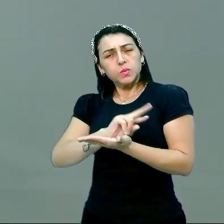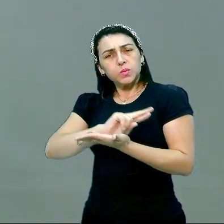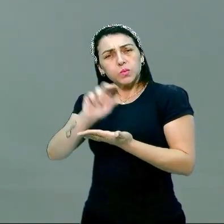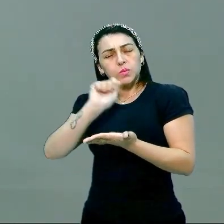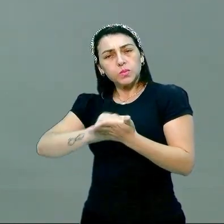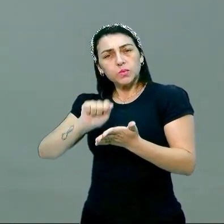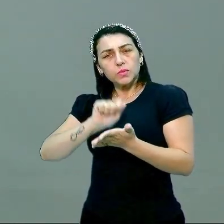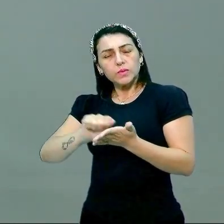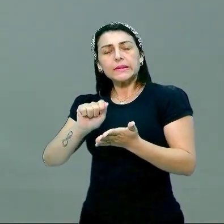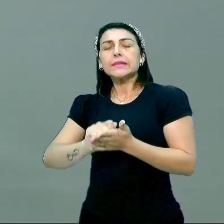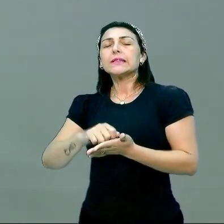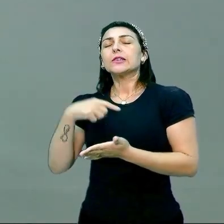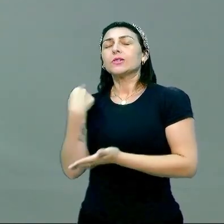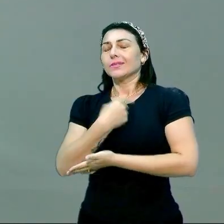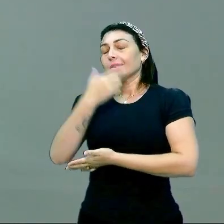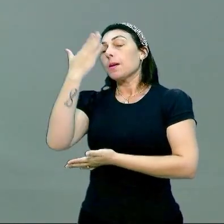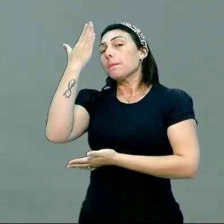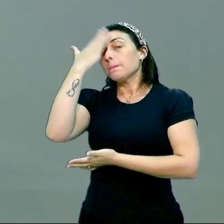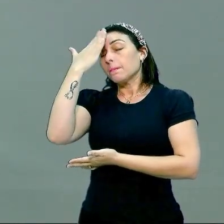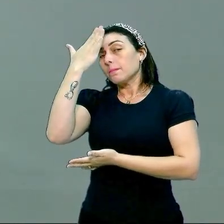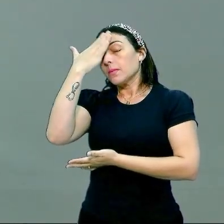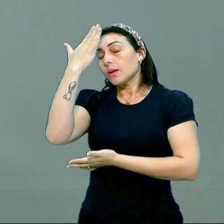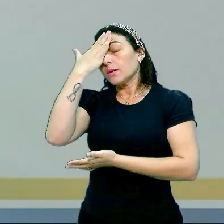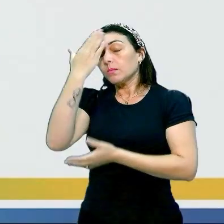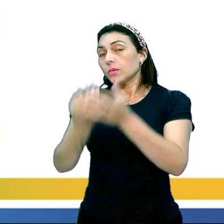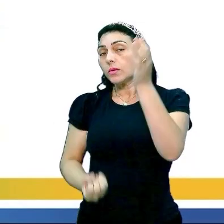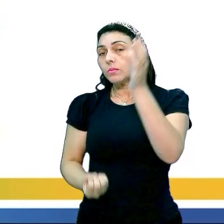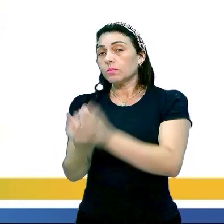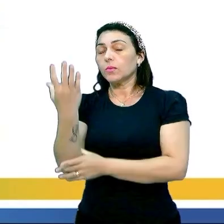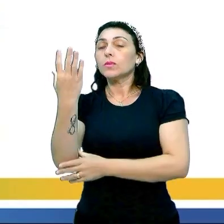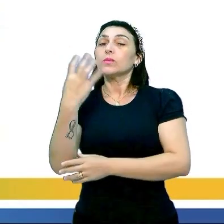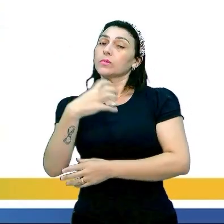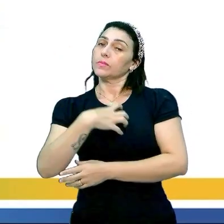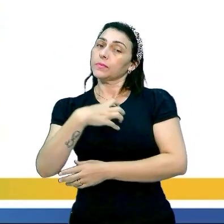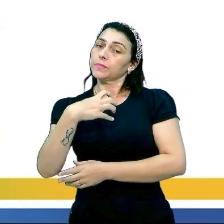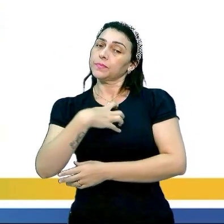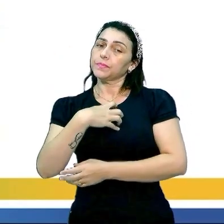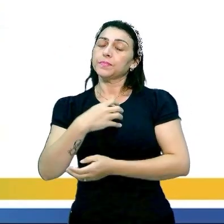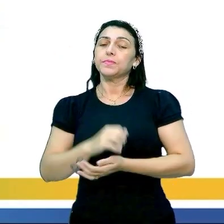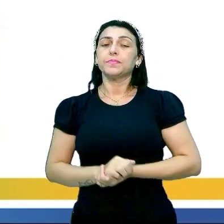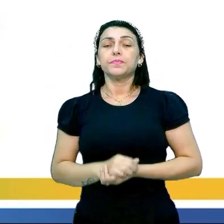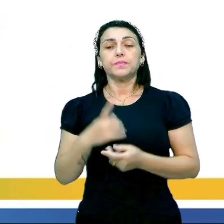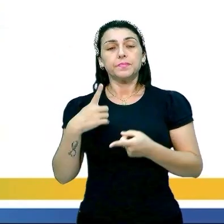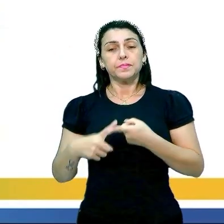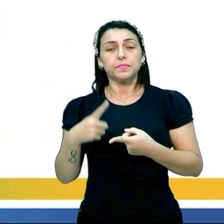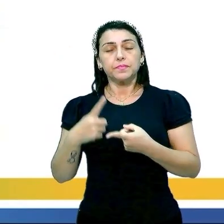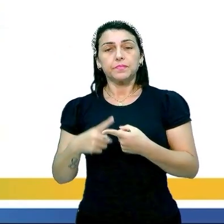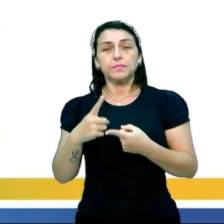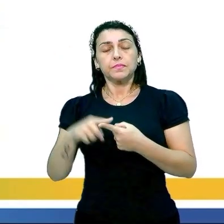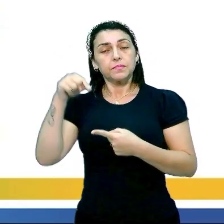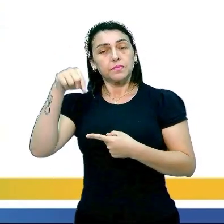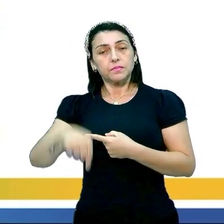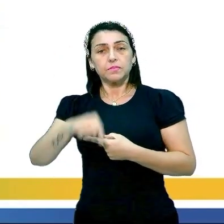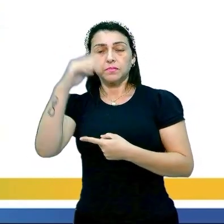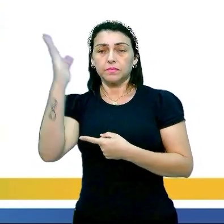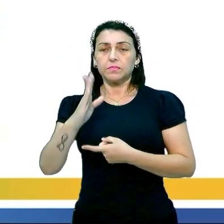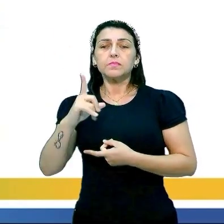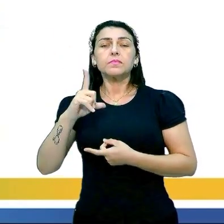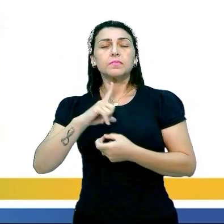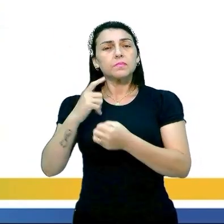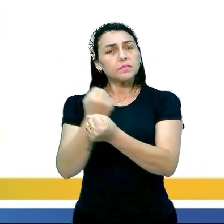e a gente sabe muito sobre esse modo de produção. Inclusive porque até aqui no Brasil a gente